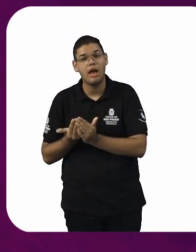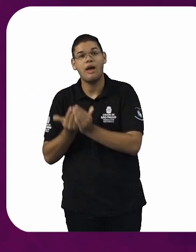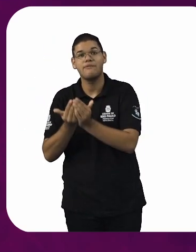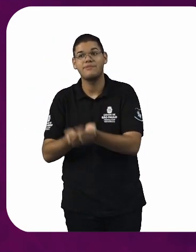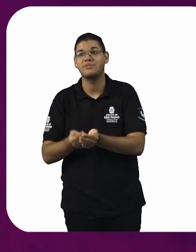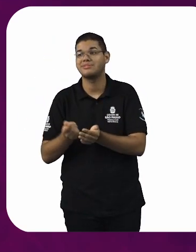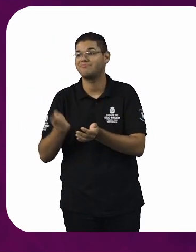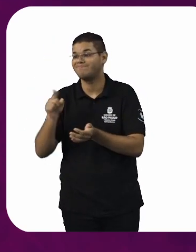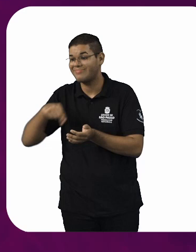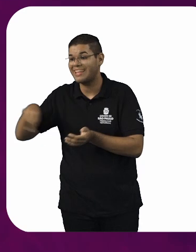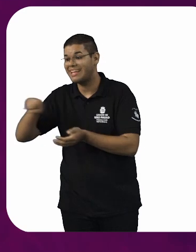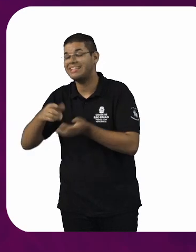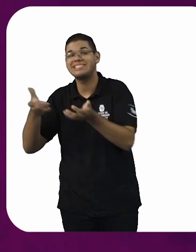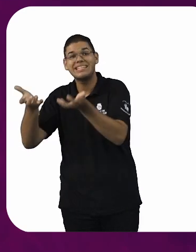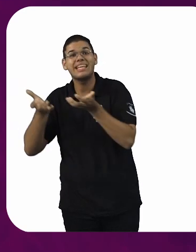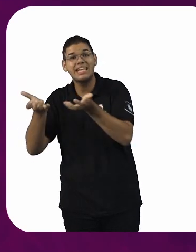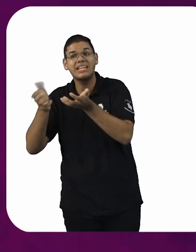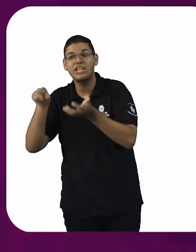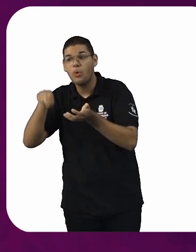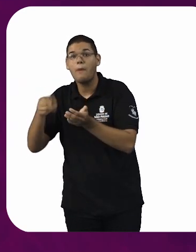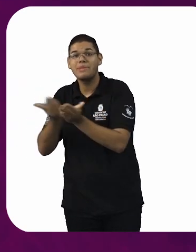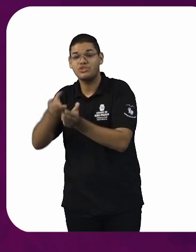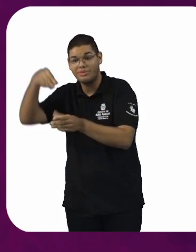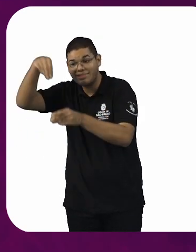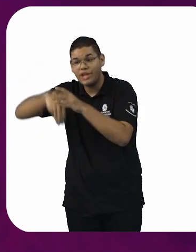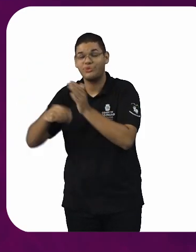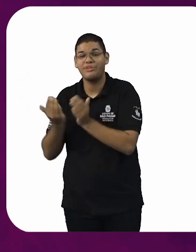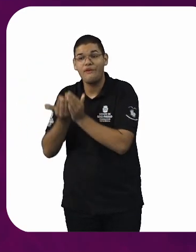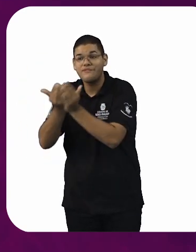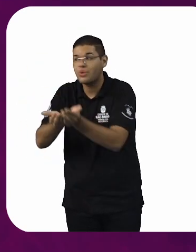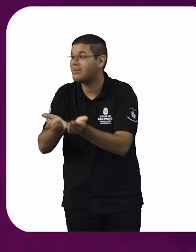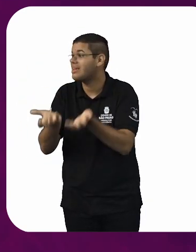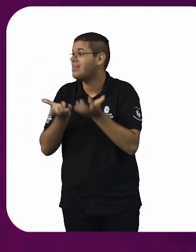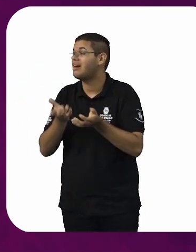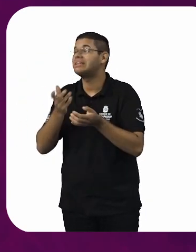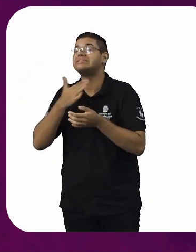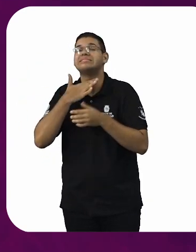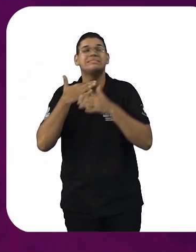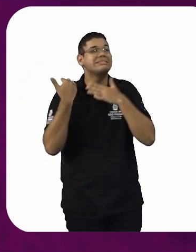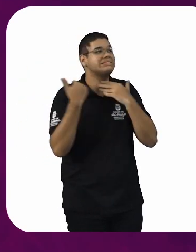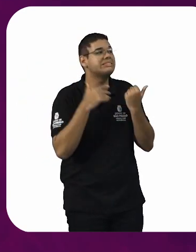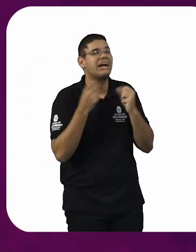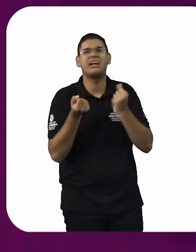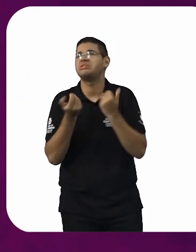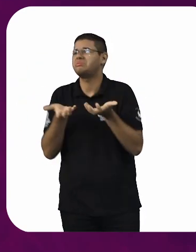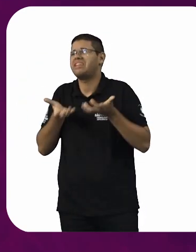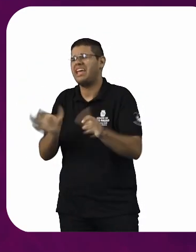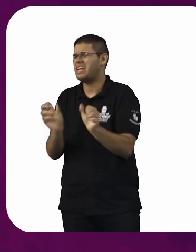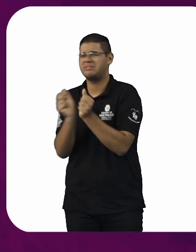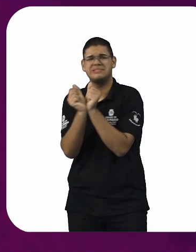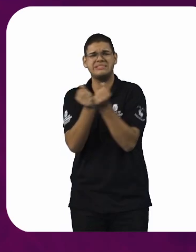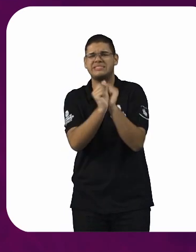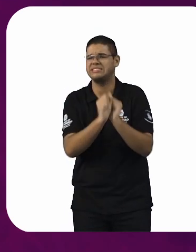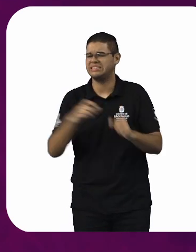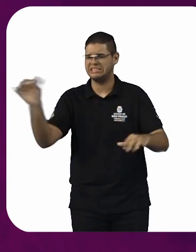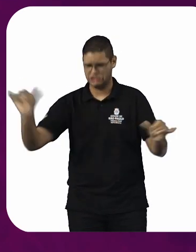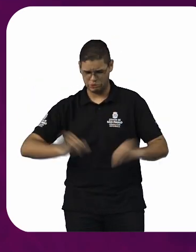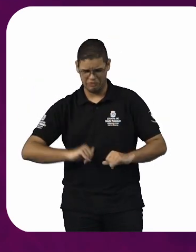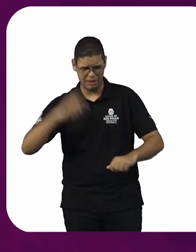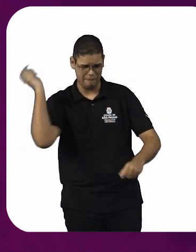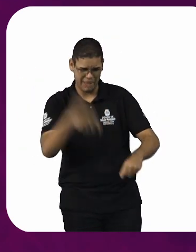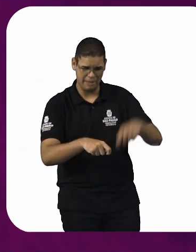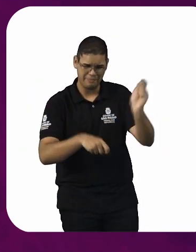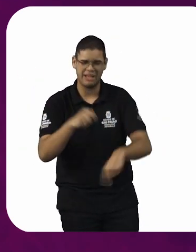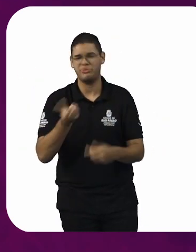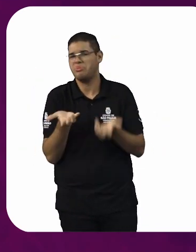até morrer a chegar aqui escravizadas. Dentro das senzalas, elas criaram seus movimentos de manutenção das suas culturas, das suas